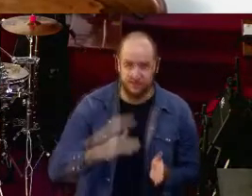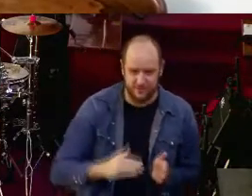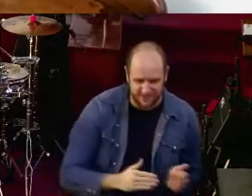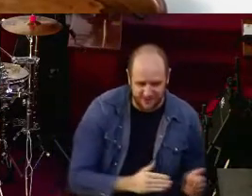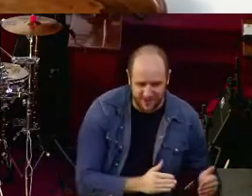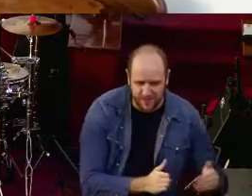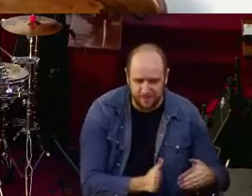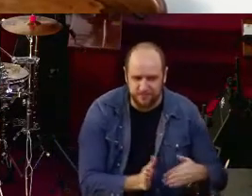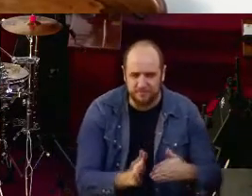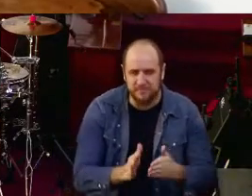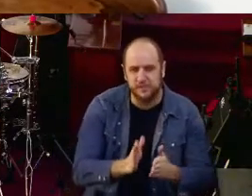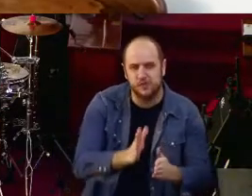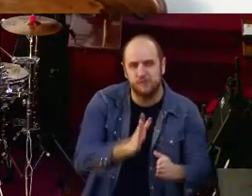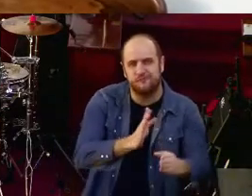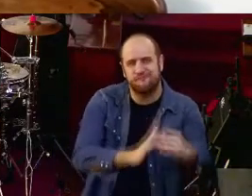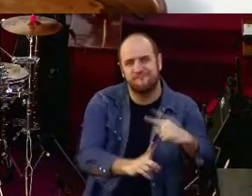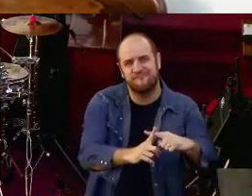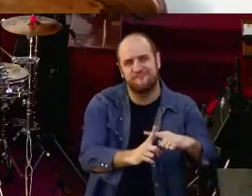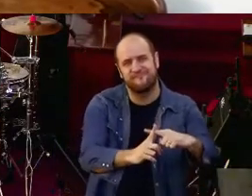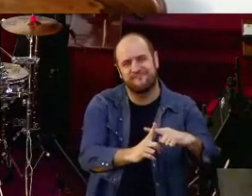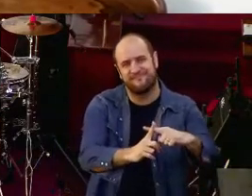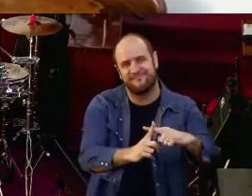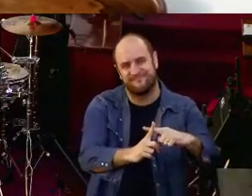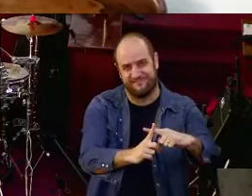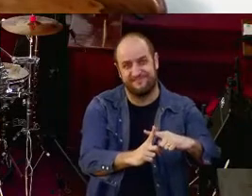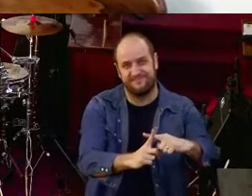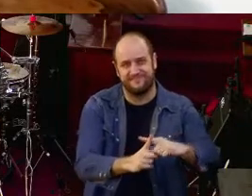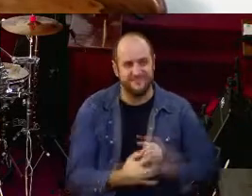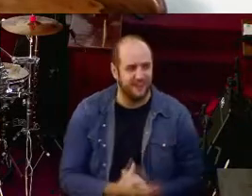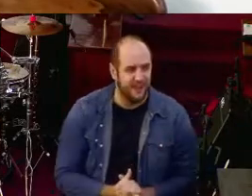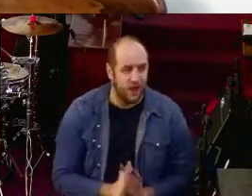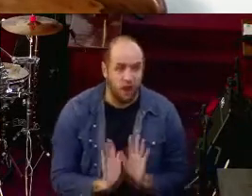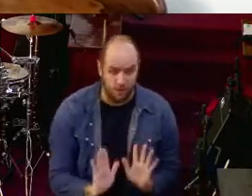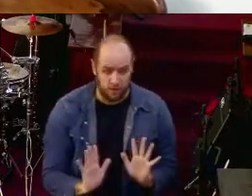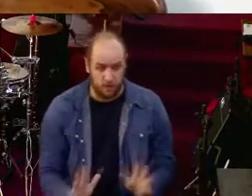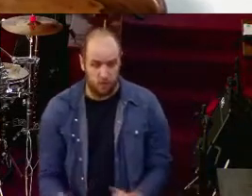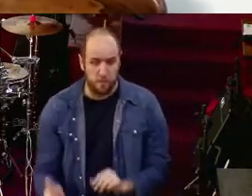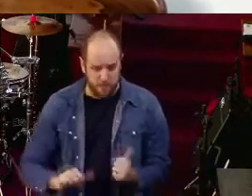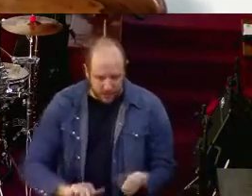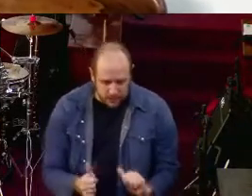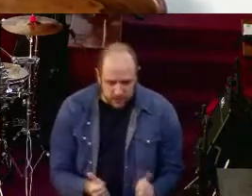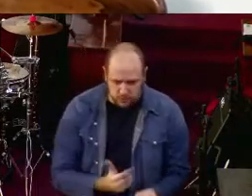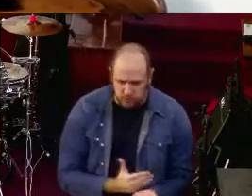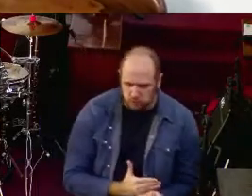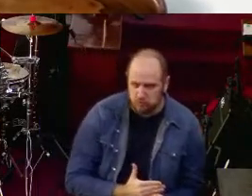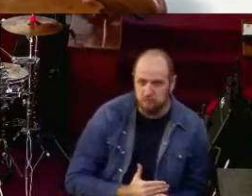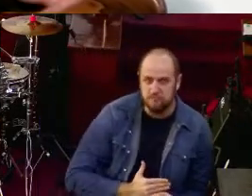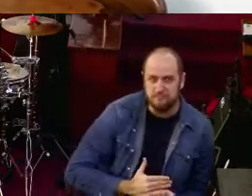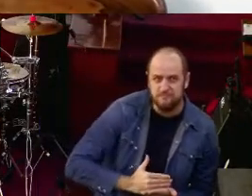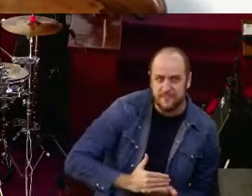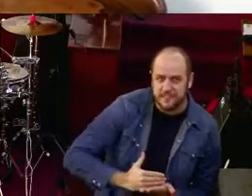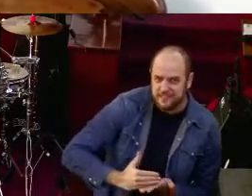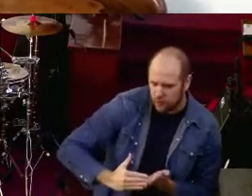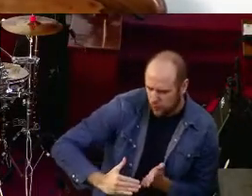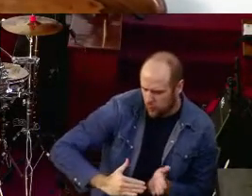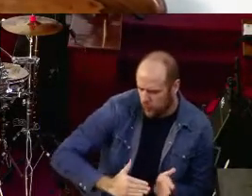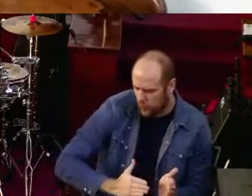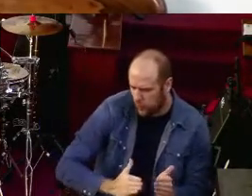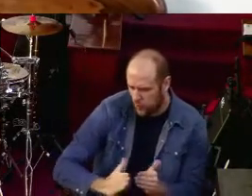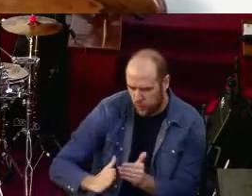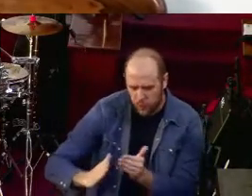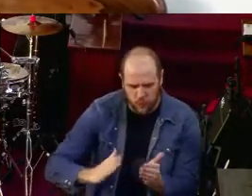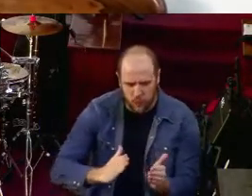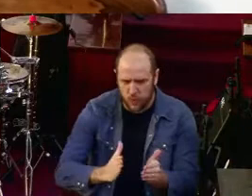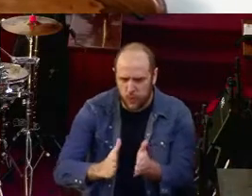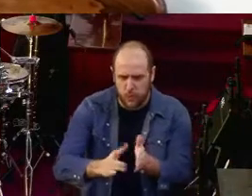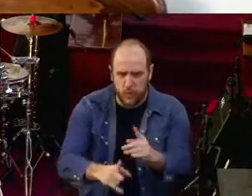da cruz. O batismo de Jesus é o prelúdio da cruz. Nós ouvimos agora há pouco a Miriam tocar